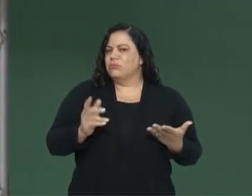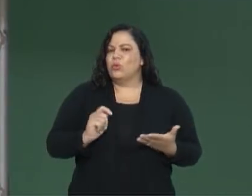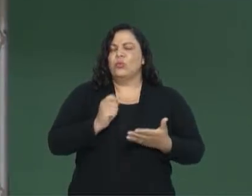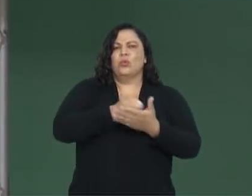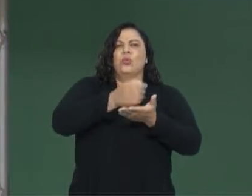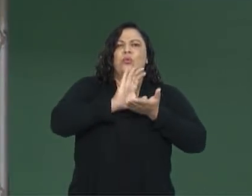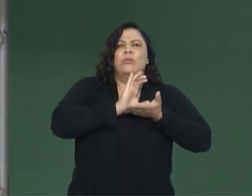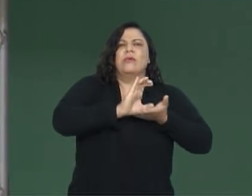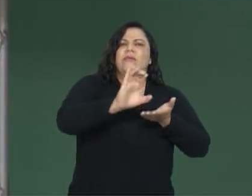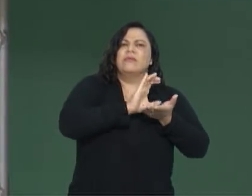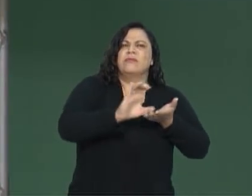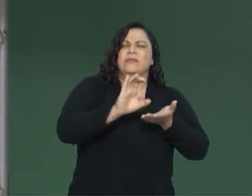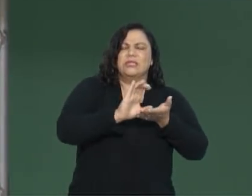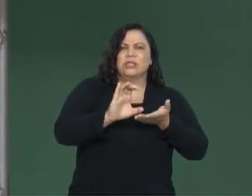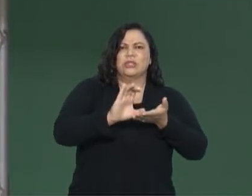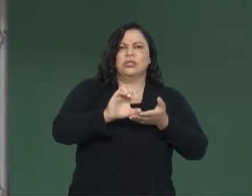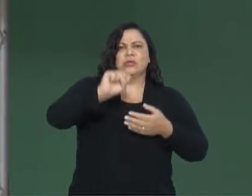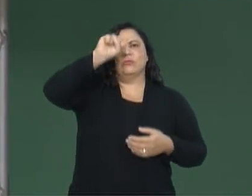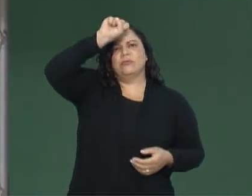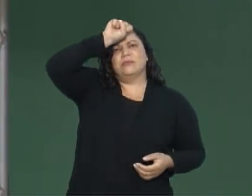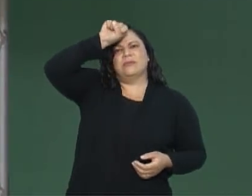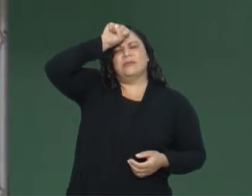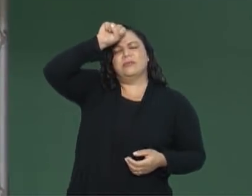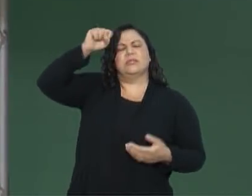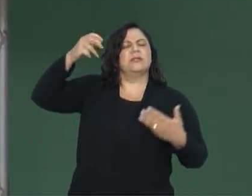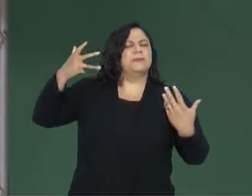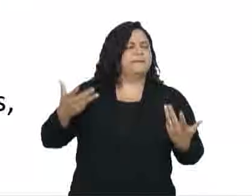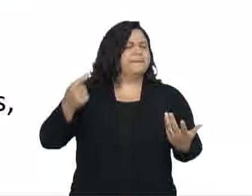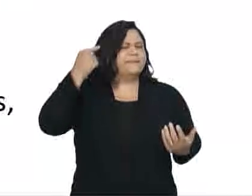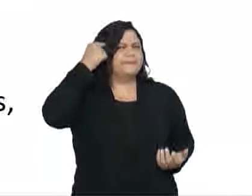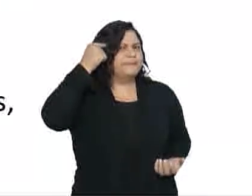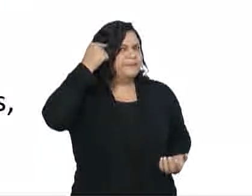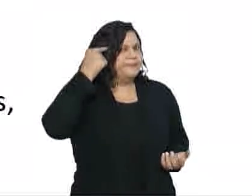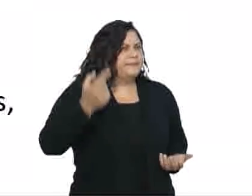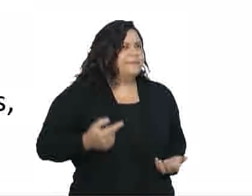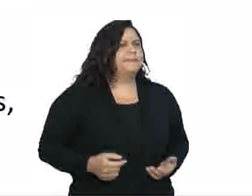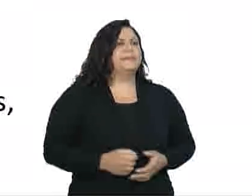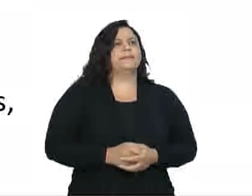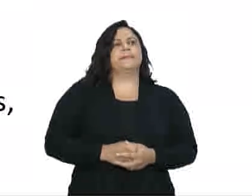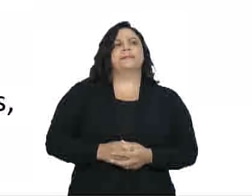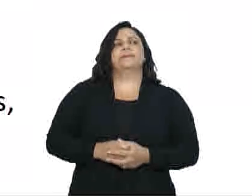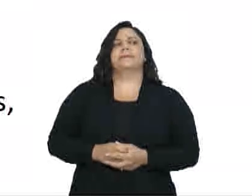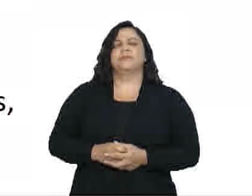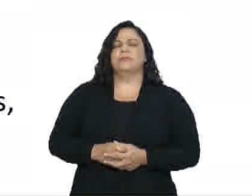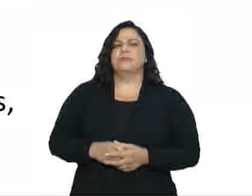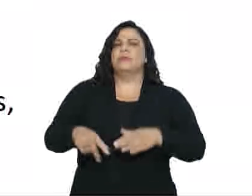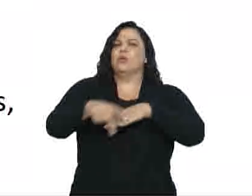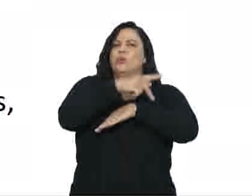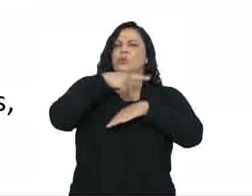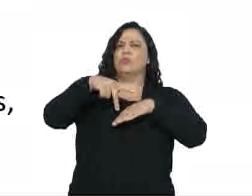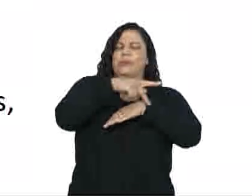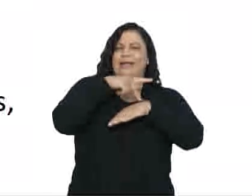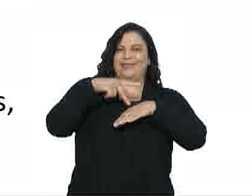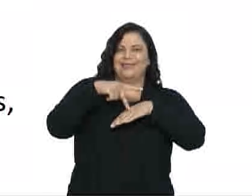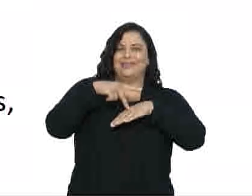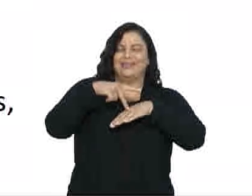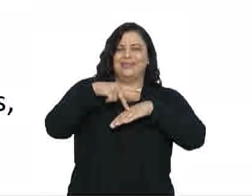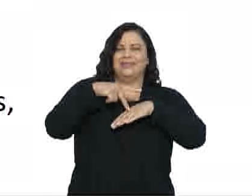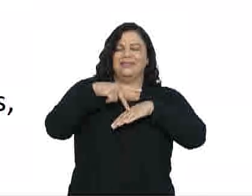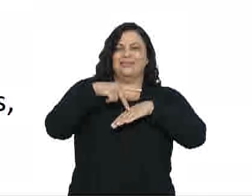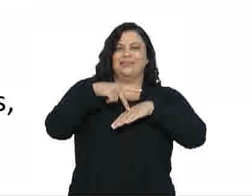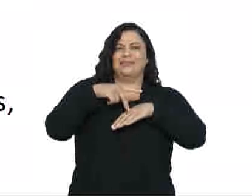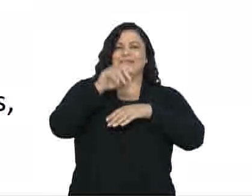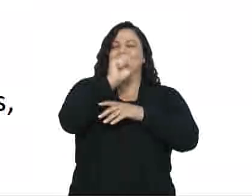na Samsung? Pensa sobre isso. Nos países do Sudeste Asiático, a organização dos trabalhadores em